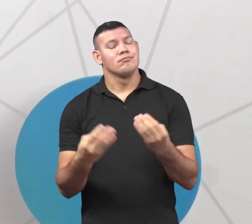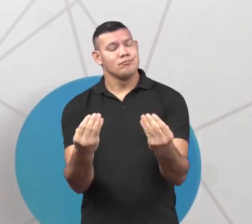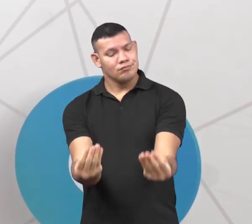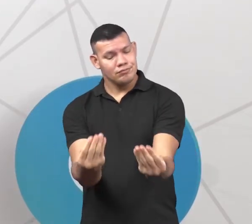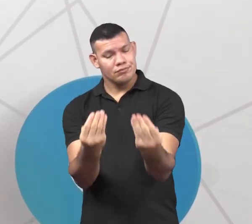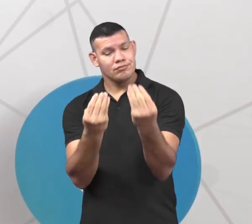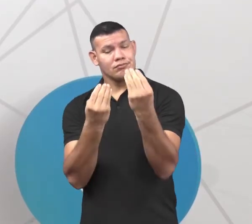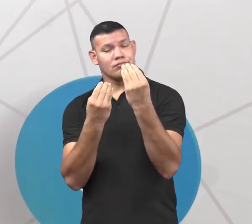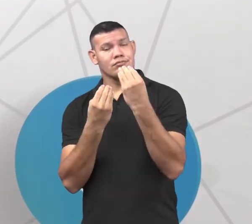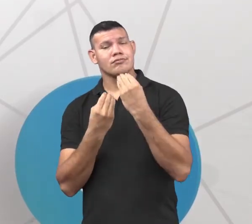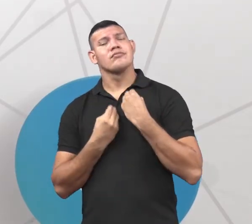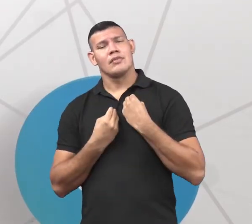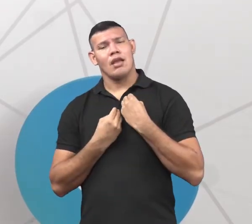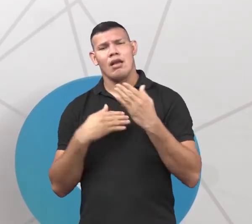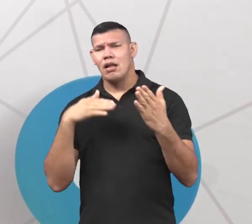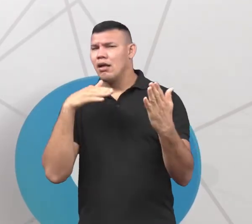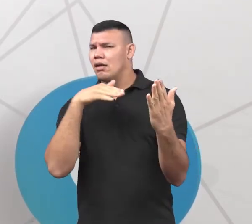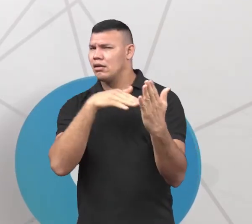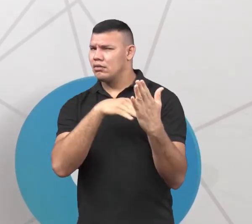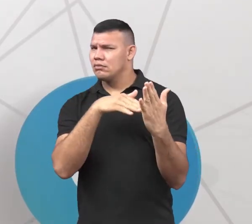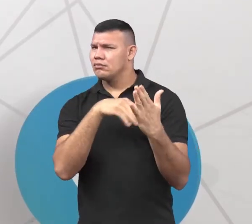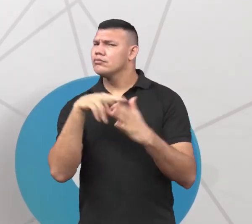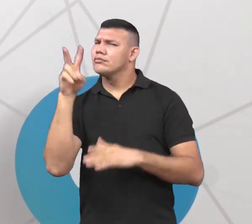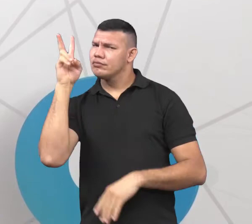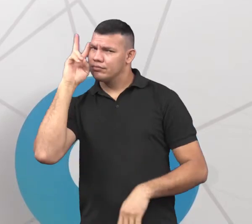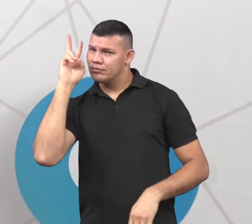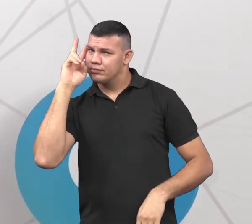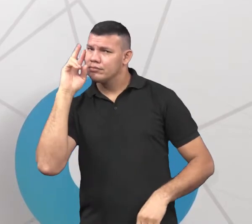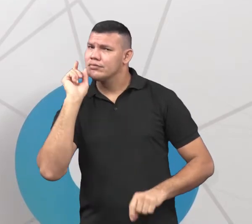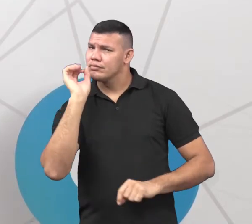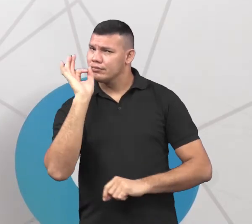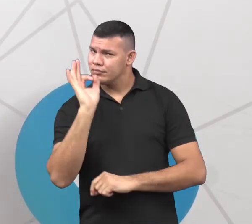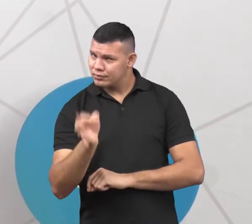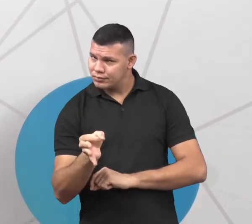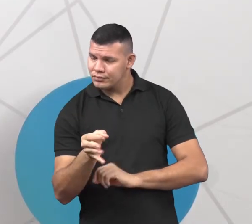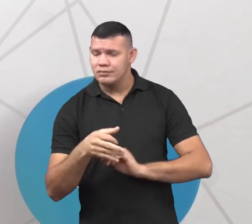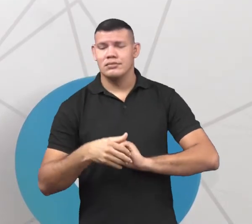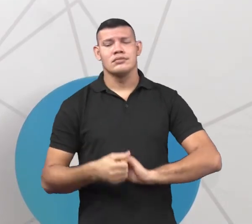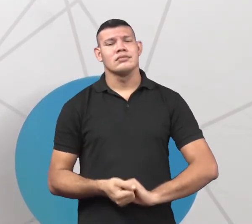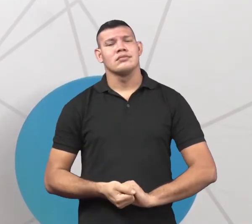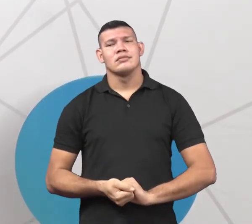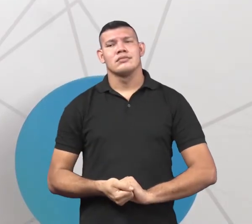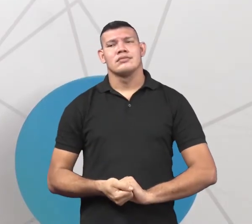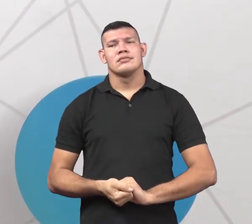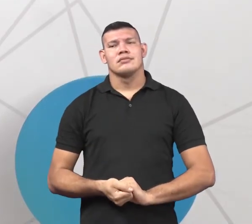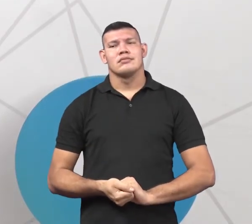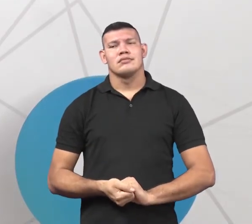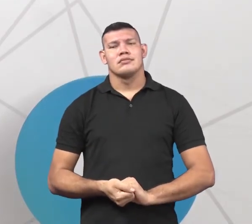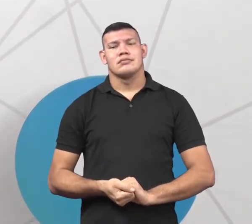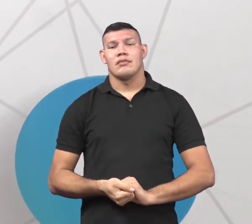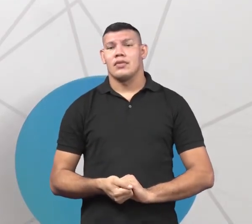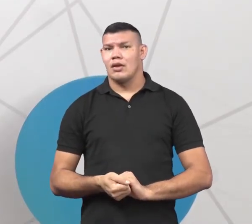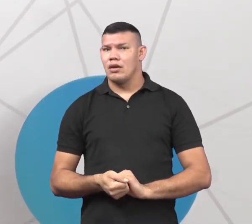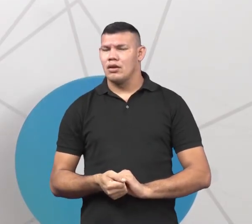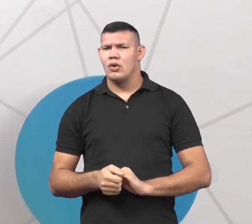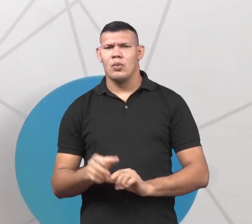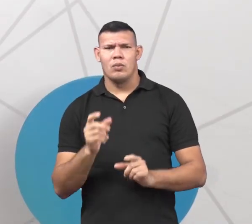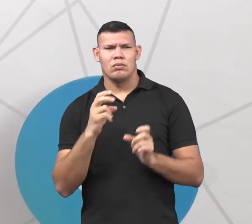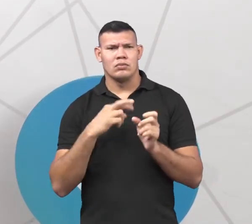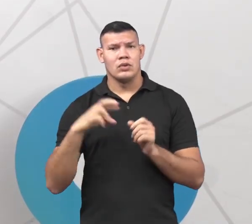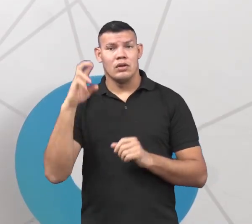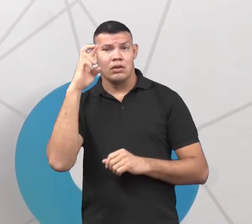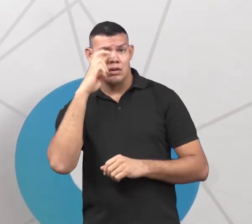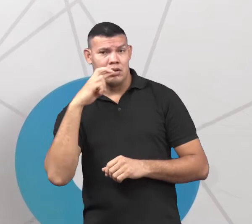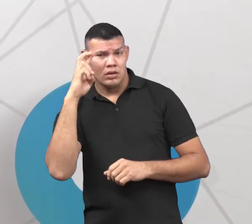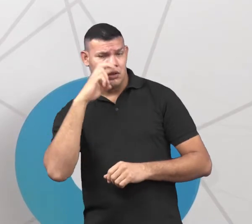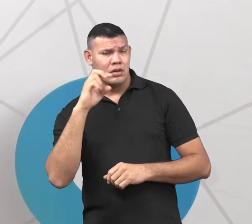trabalho até segunda-feira. Tranquilos? Olha só, sempre a nossa marcação do verbo. É sempre o